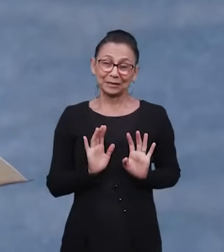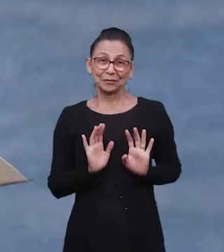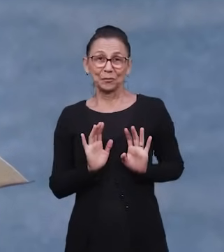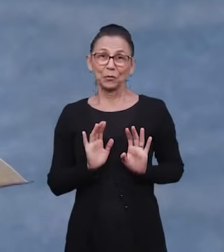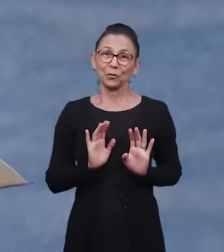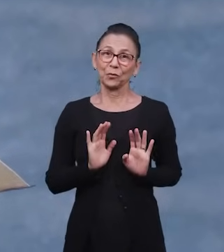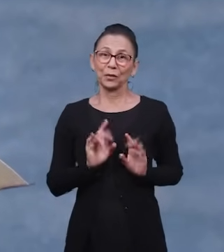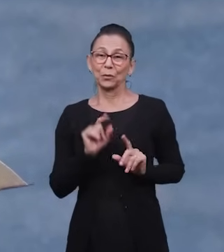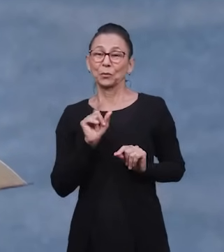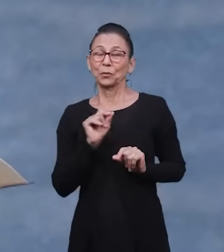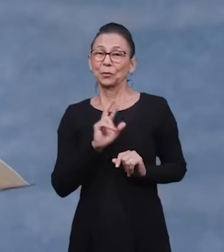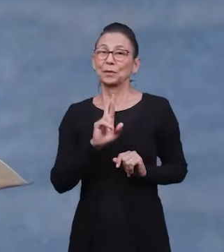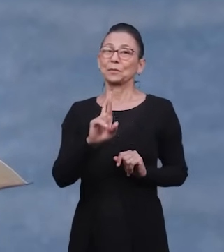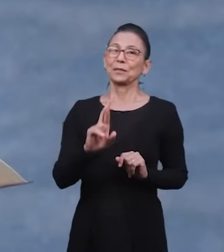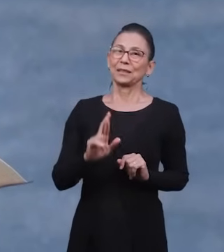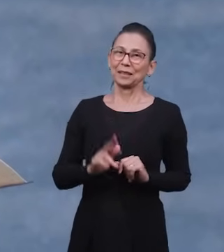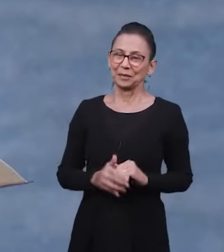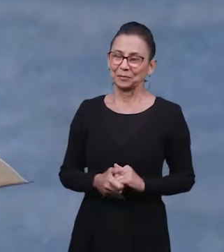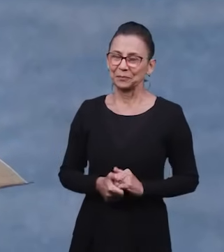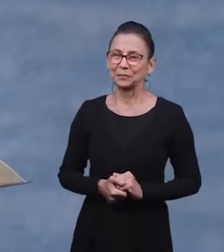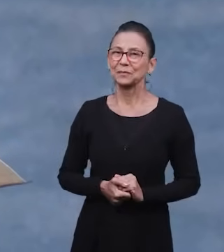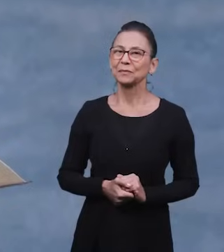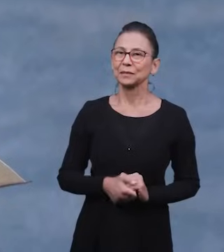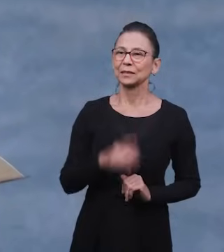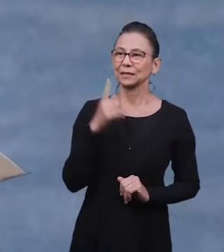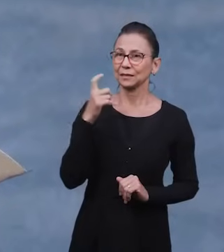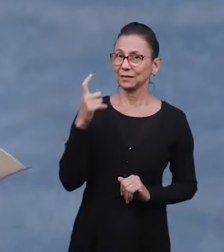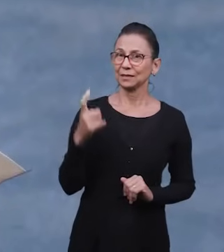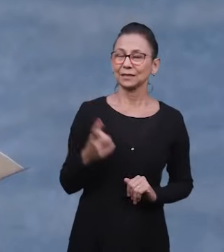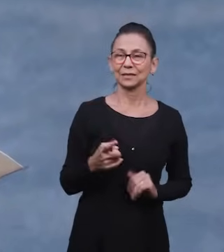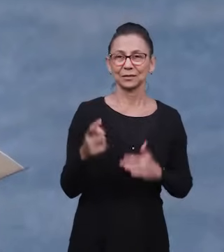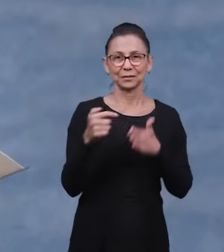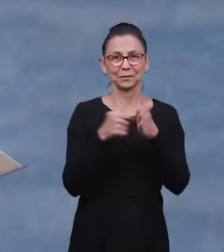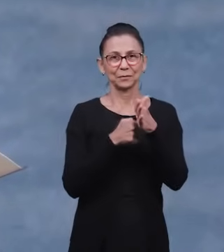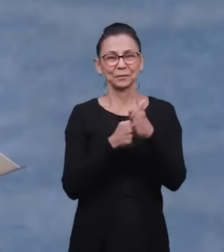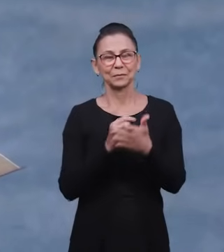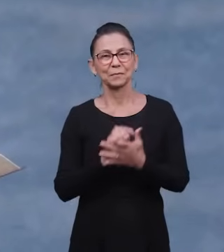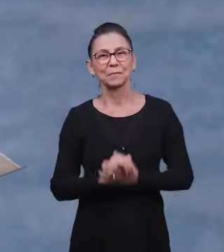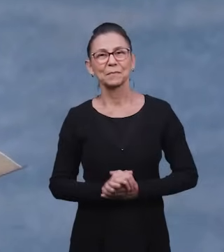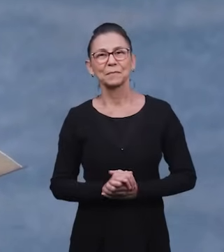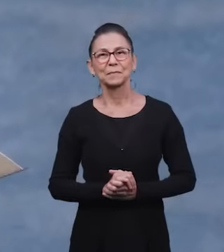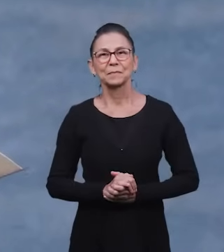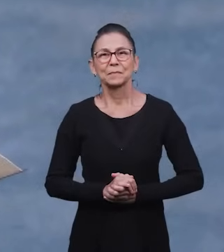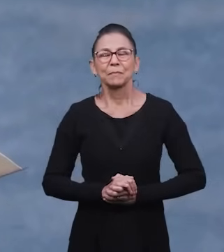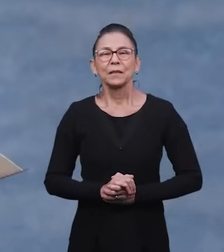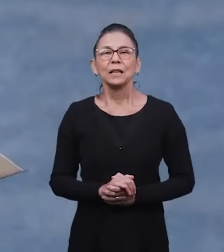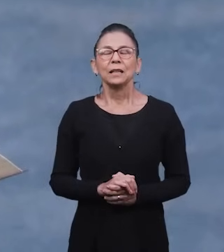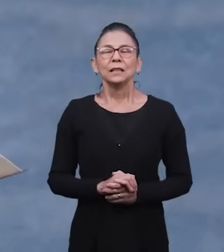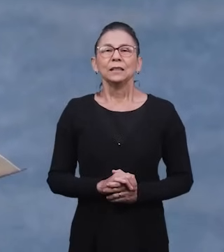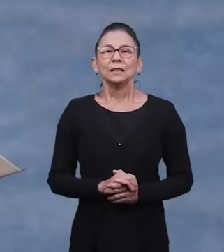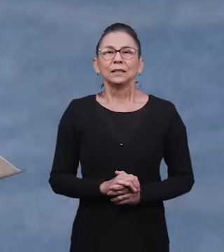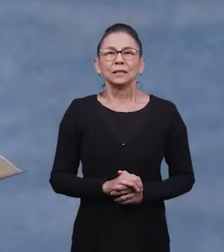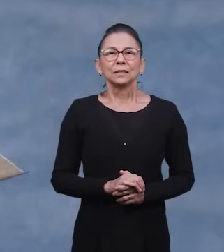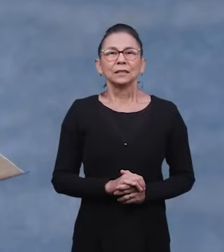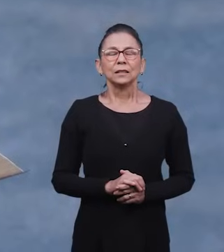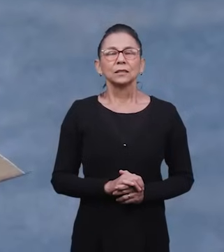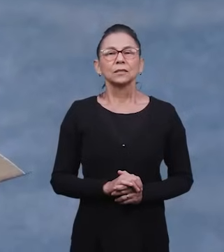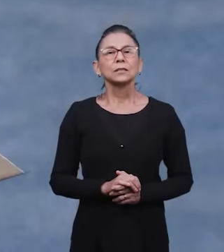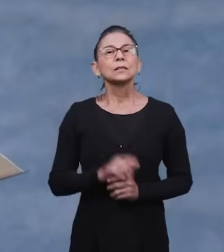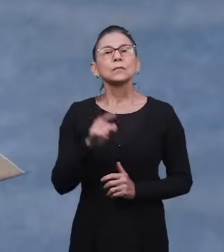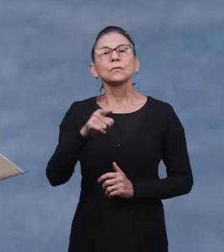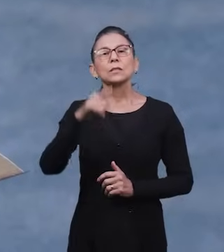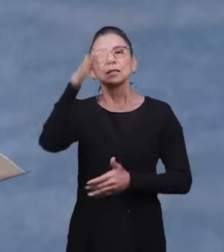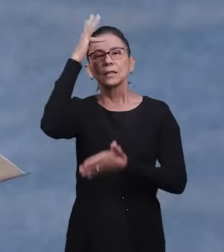aperto nosso em poder dizer alguma coisa. Mas a pergunta dela é até interessante, porque você faz o sujeito se tornar apóstata,